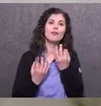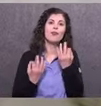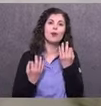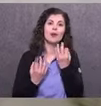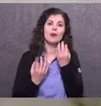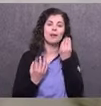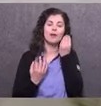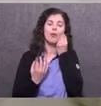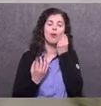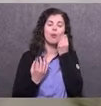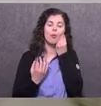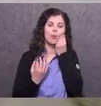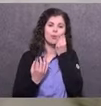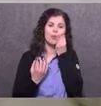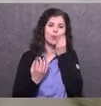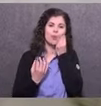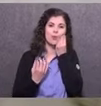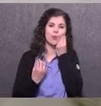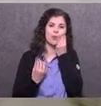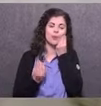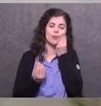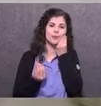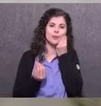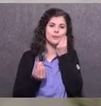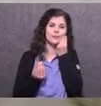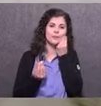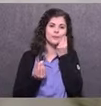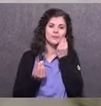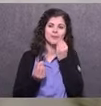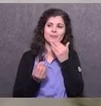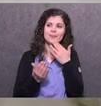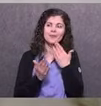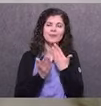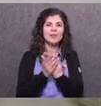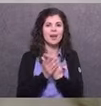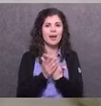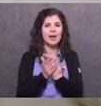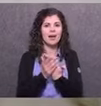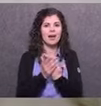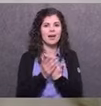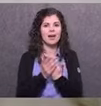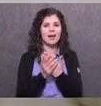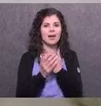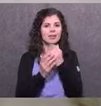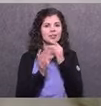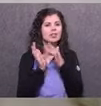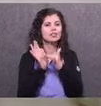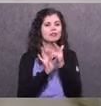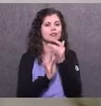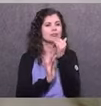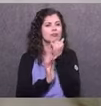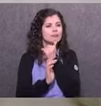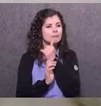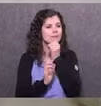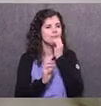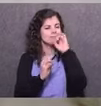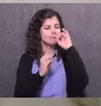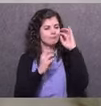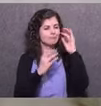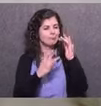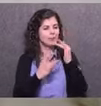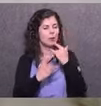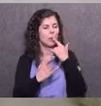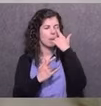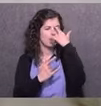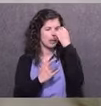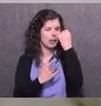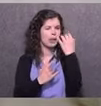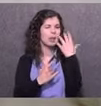entrando e compreendendo este mistério da agonia de Jesus.